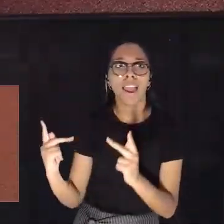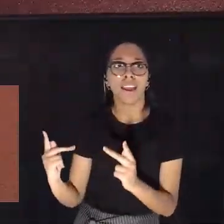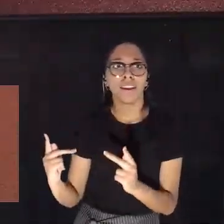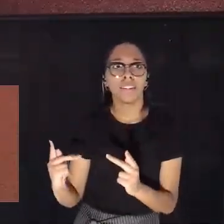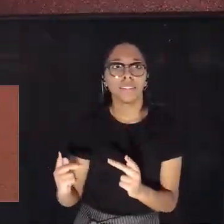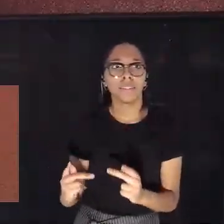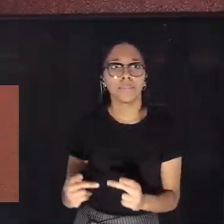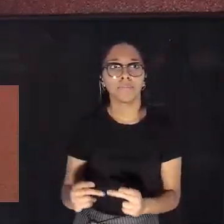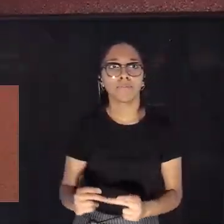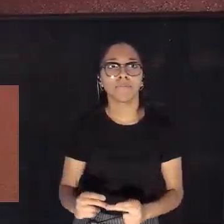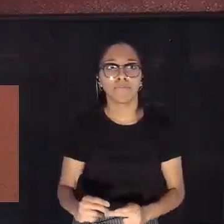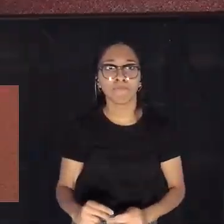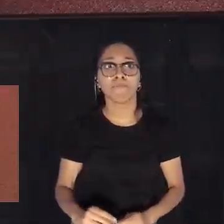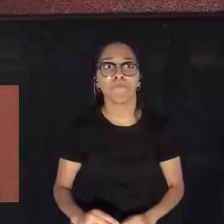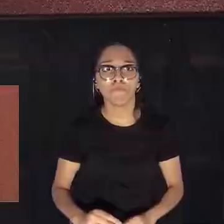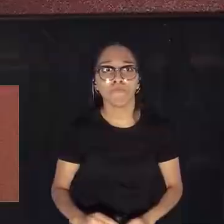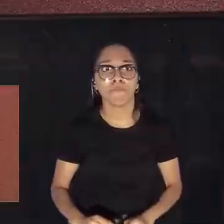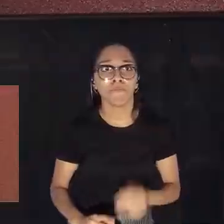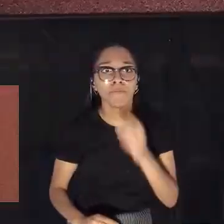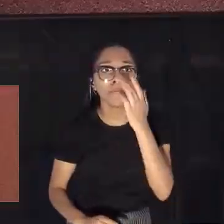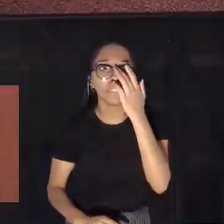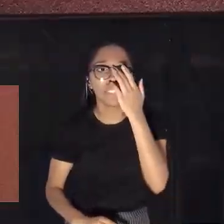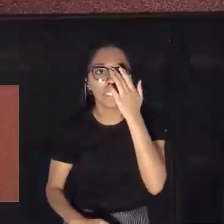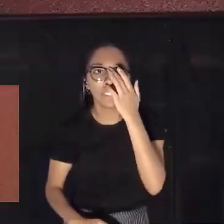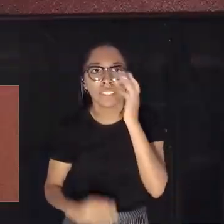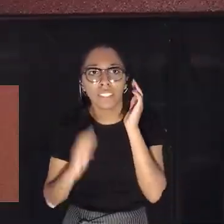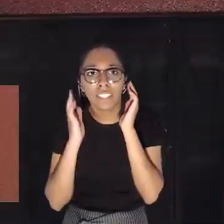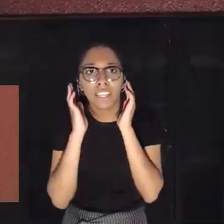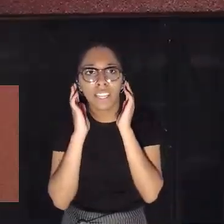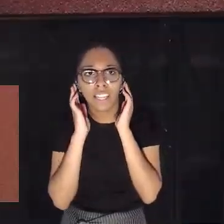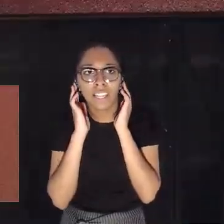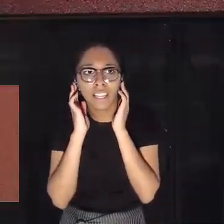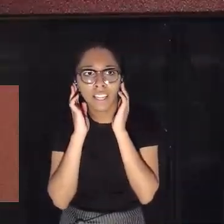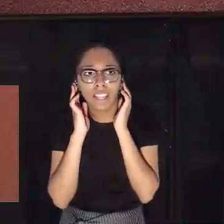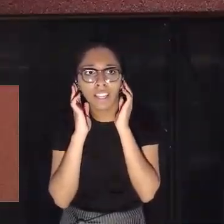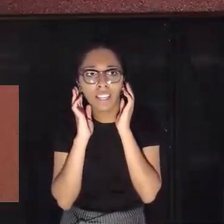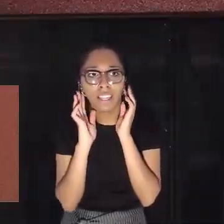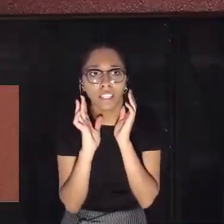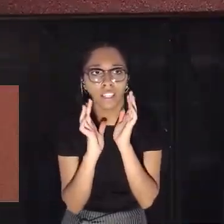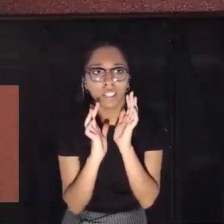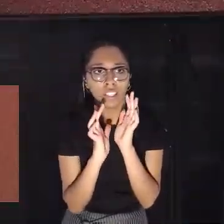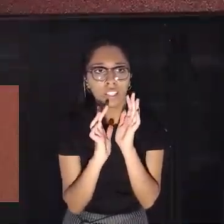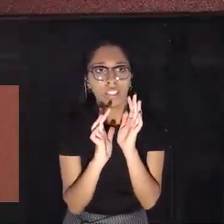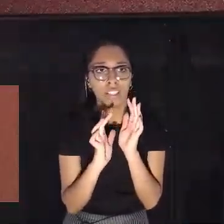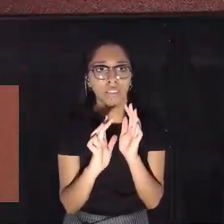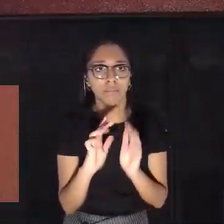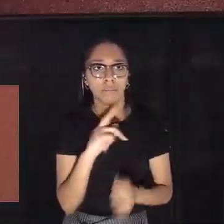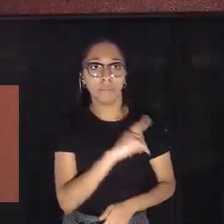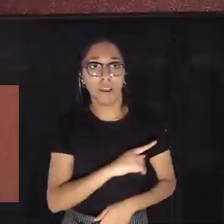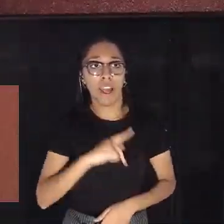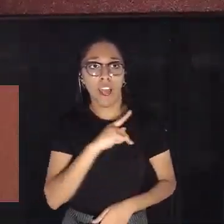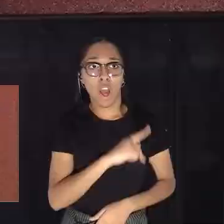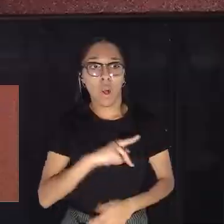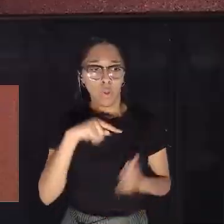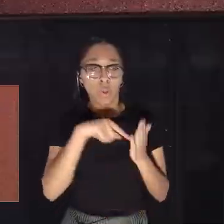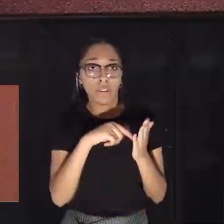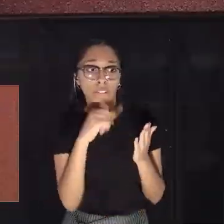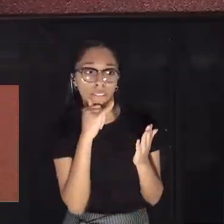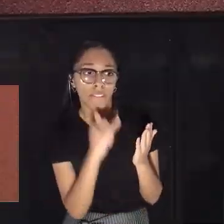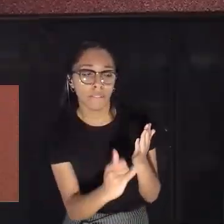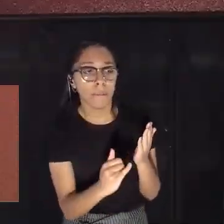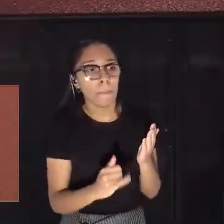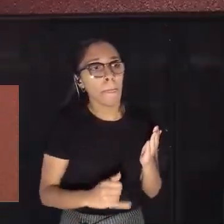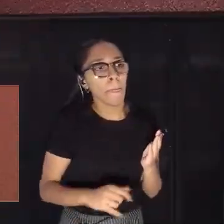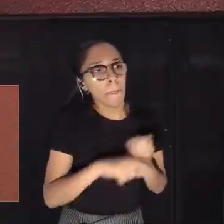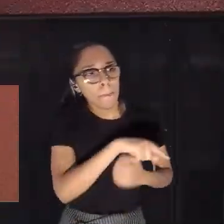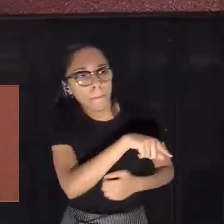vocês. A minha mensagem, a minha pregação não constituíram de palavras persuasivas de sabedoria. Paulo está falando: estou quase morrendo, mas